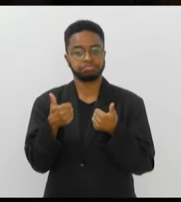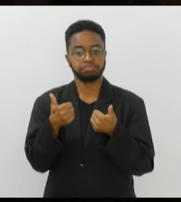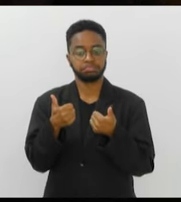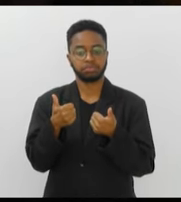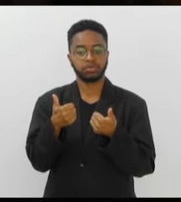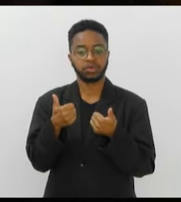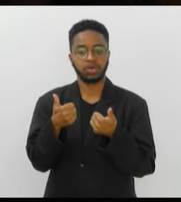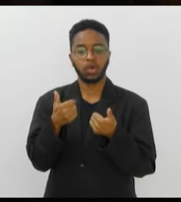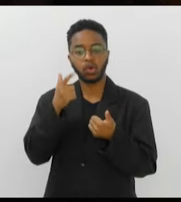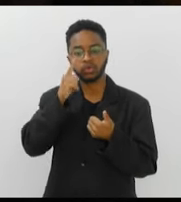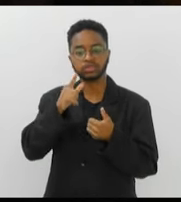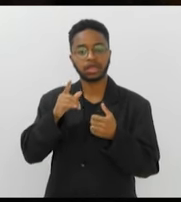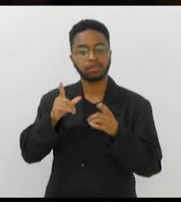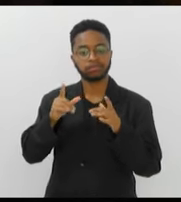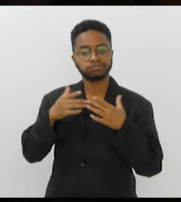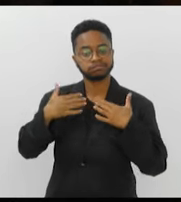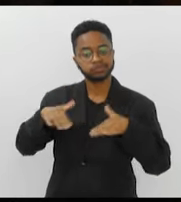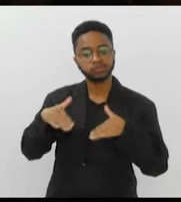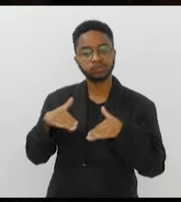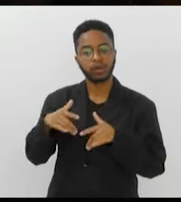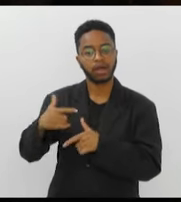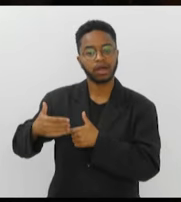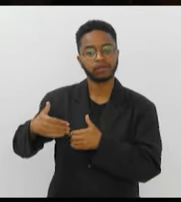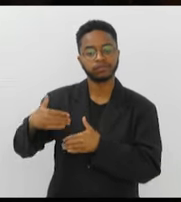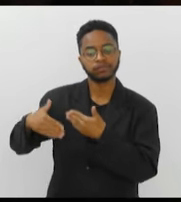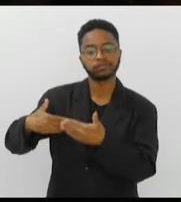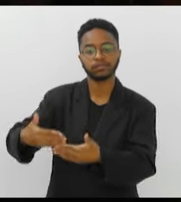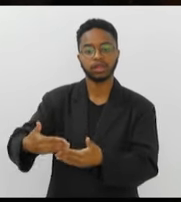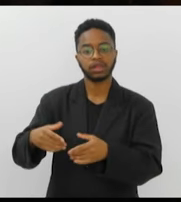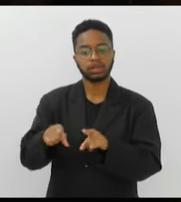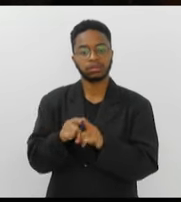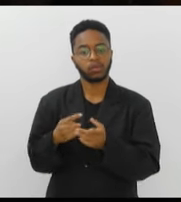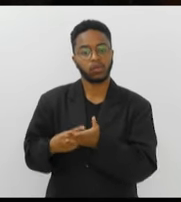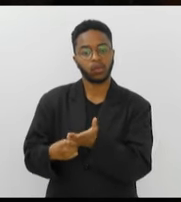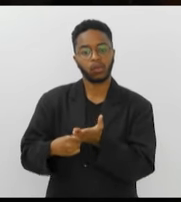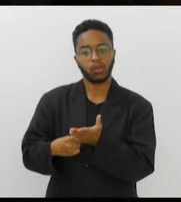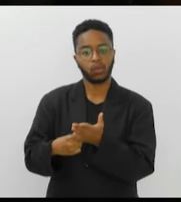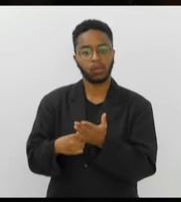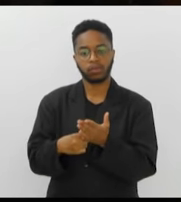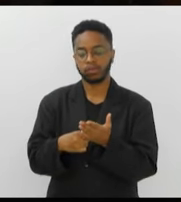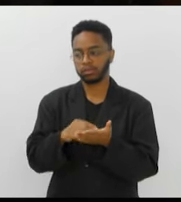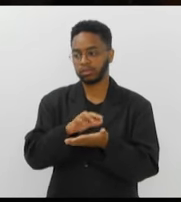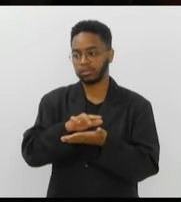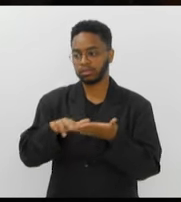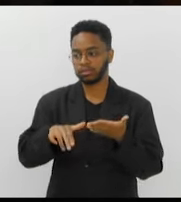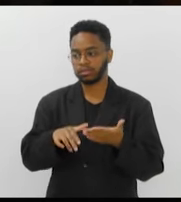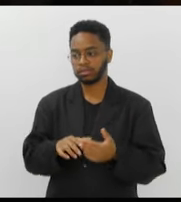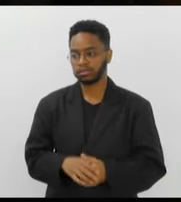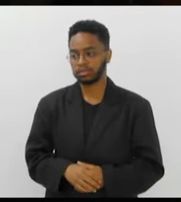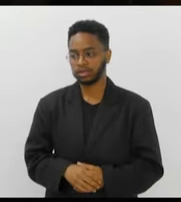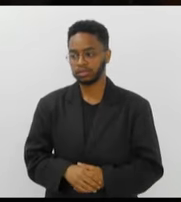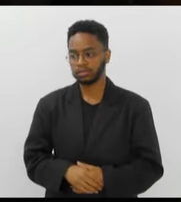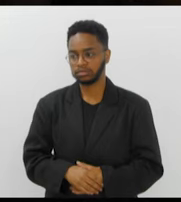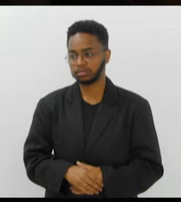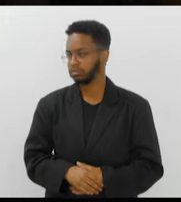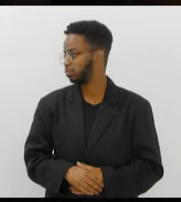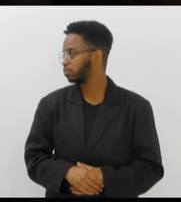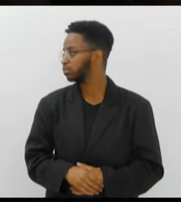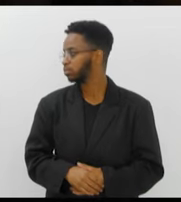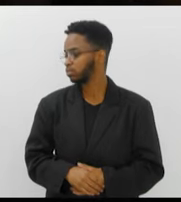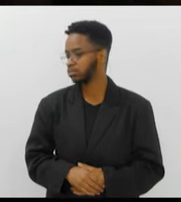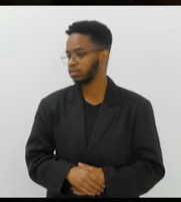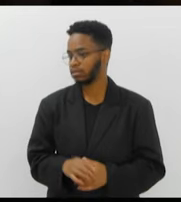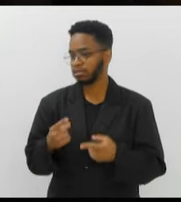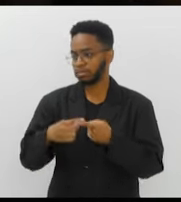braçada, fazendo lá os seus acordos, sabe lá Deus com quem. O que eu acho é que o